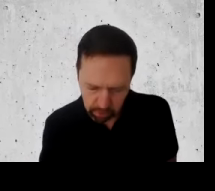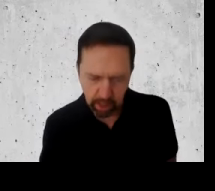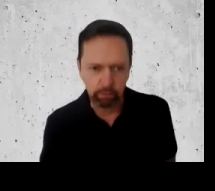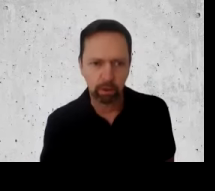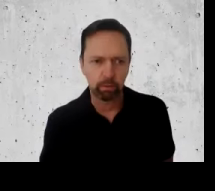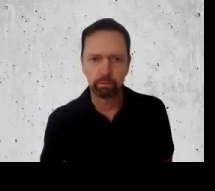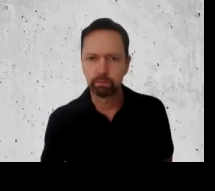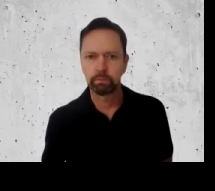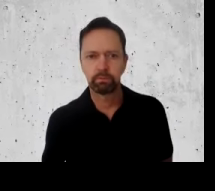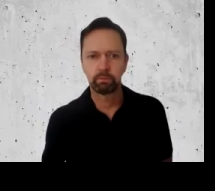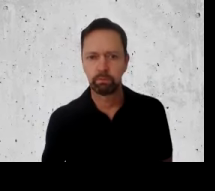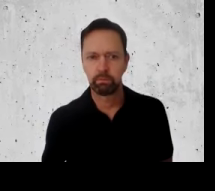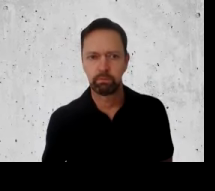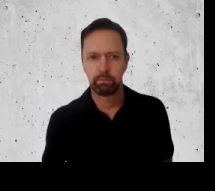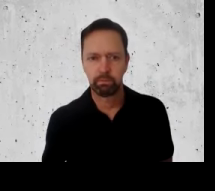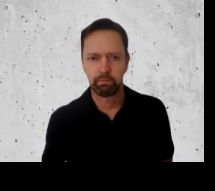de Melo Filho.